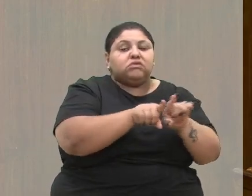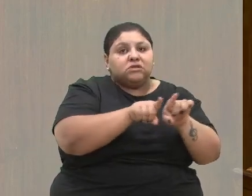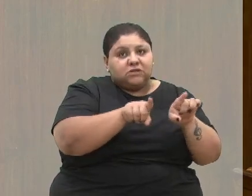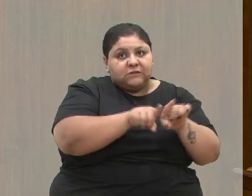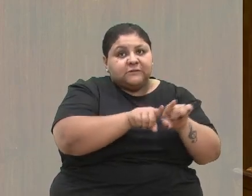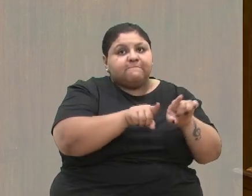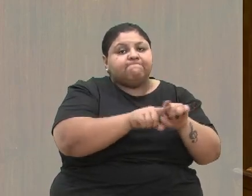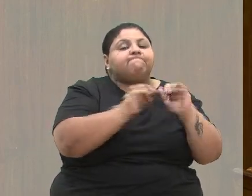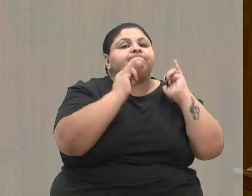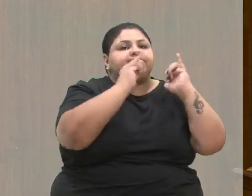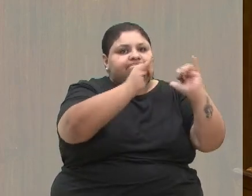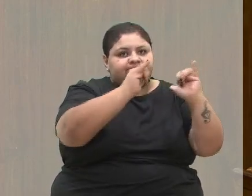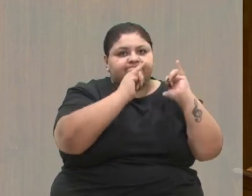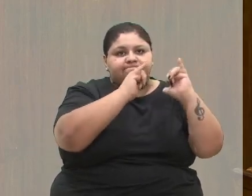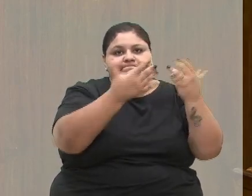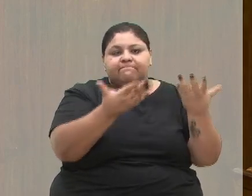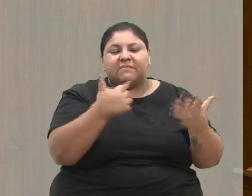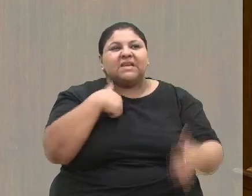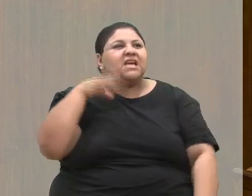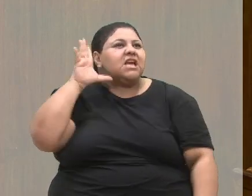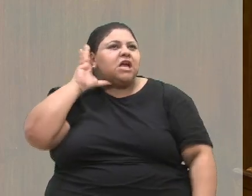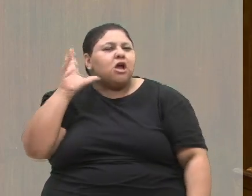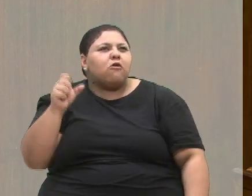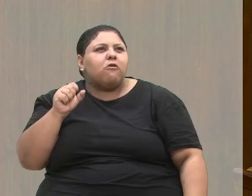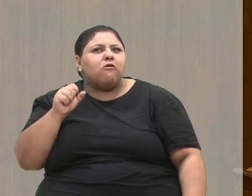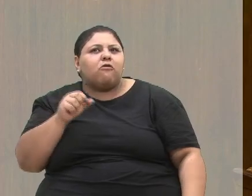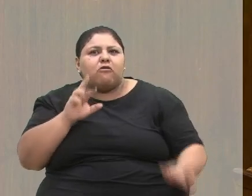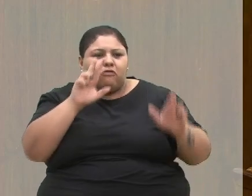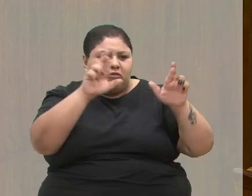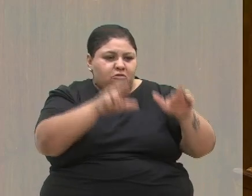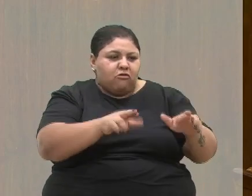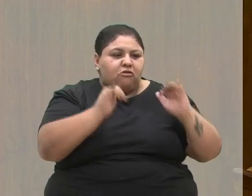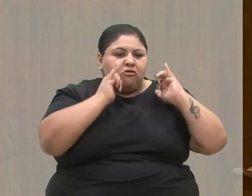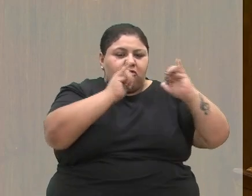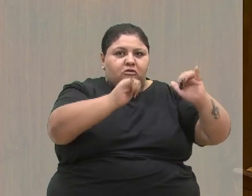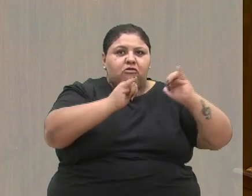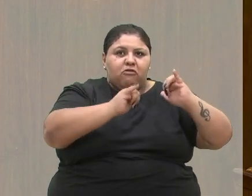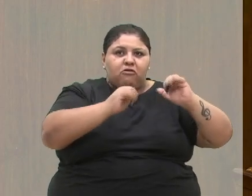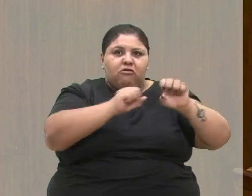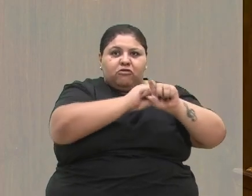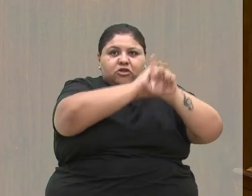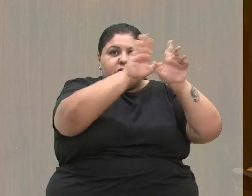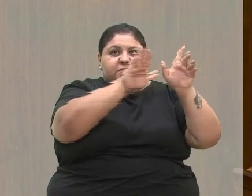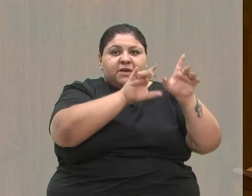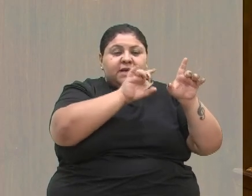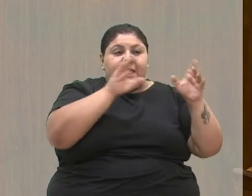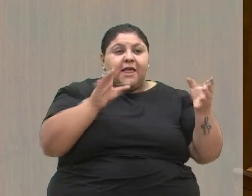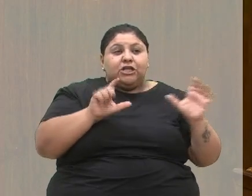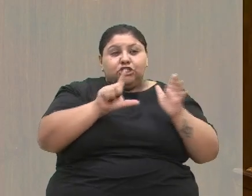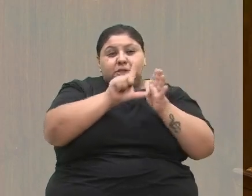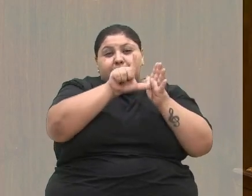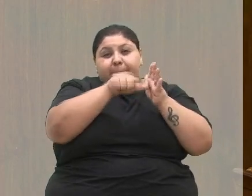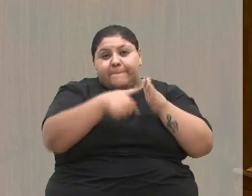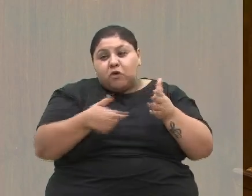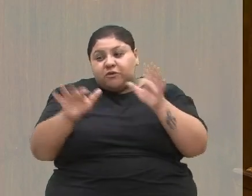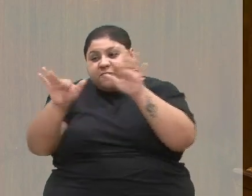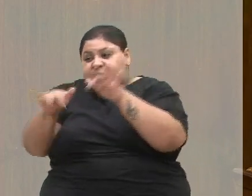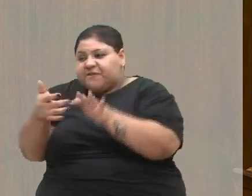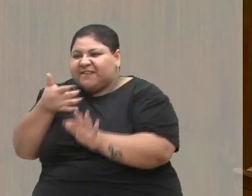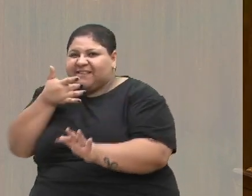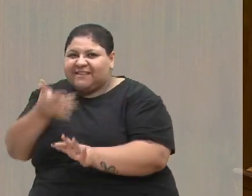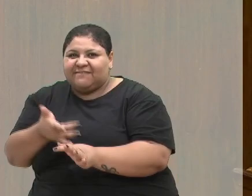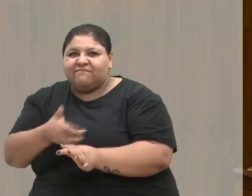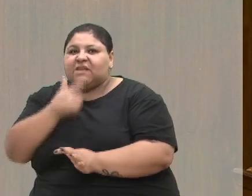de transporte. Eu ouvi isso numa região que o ônibus passa de manhã e no fim da tarde. E eu acho que isso